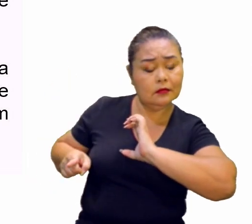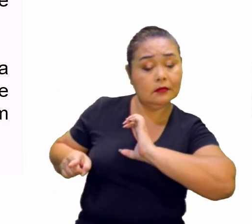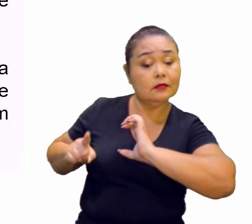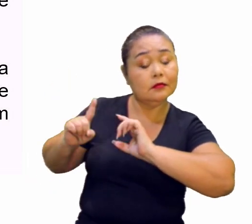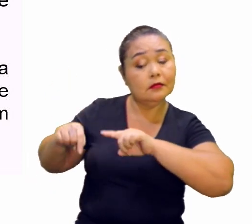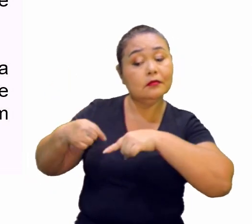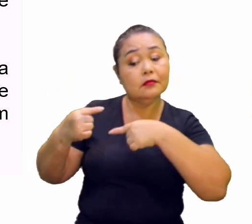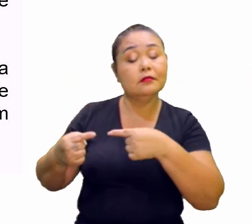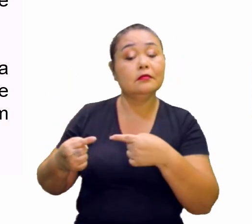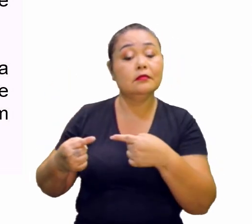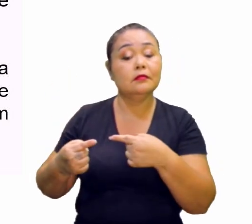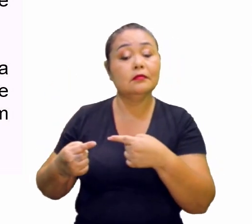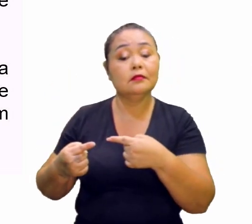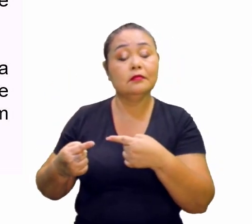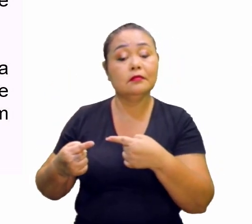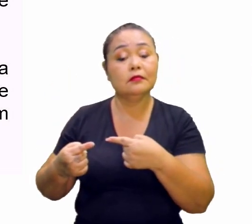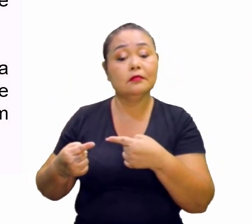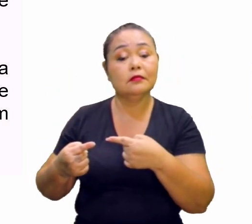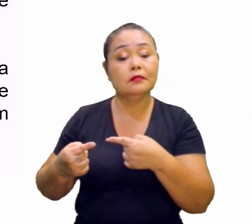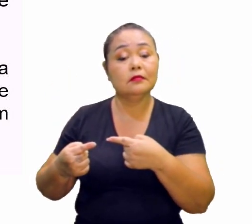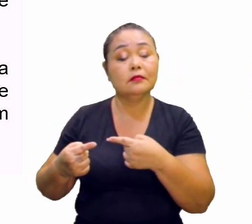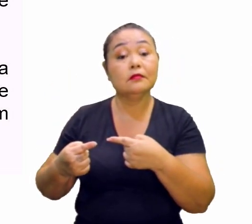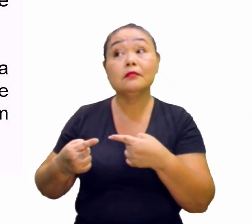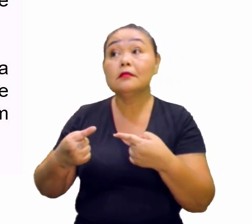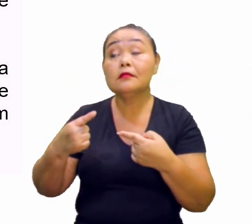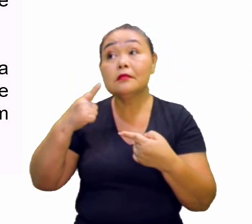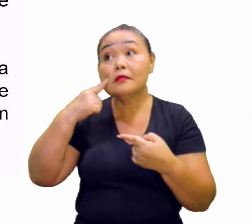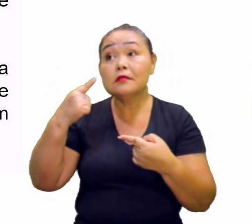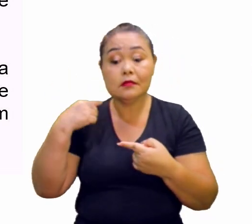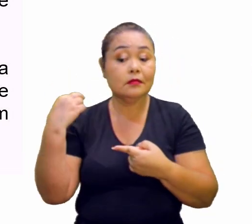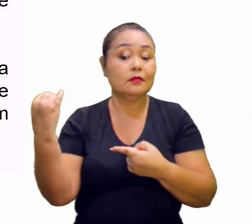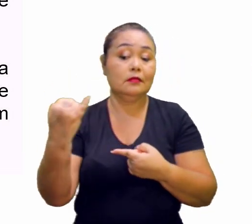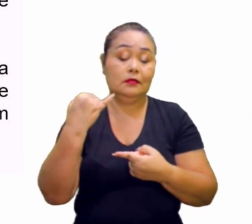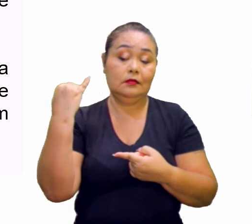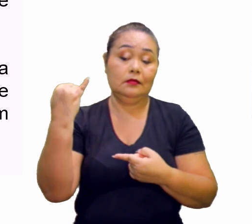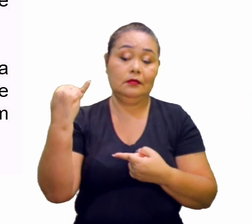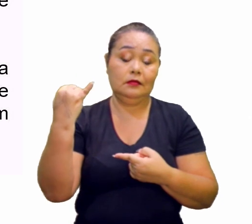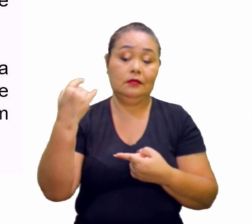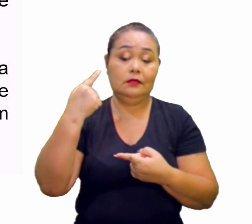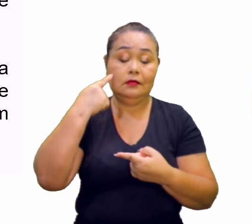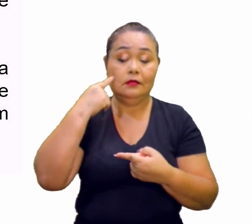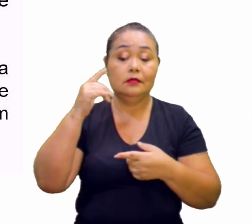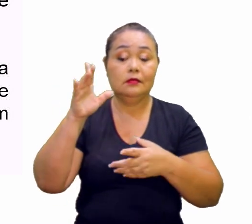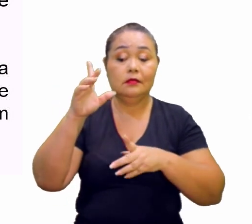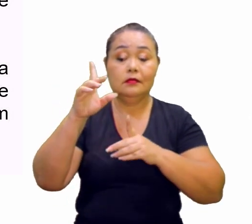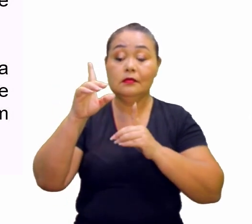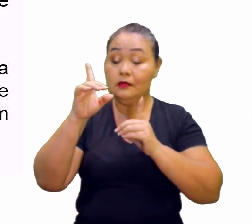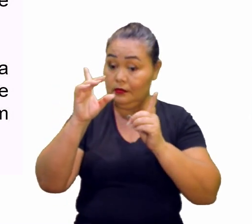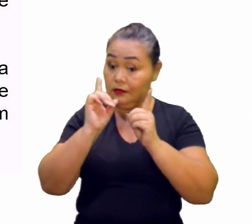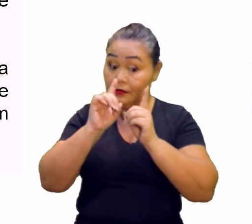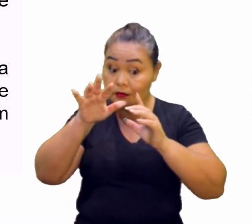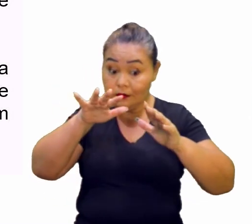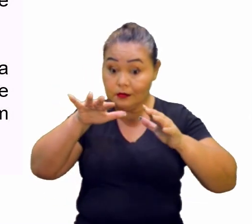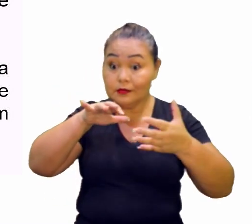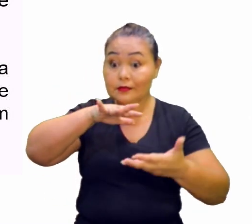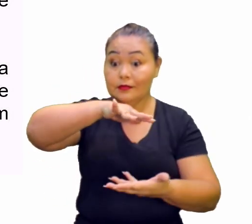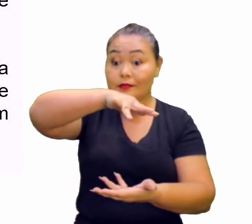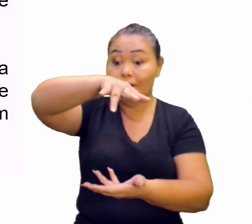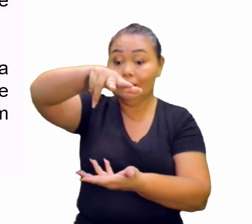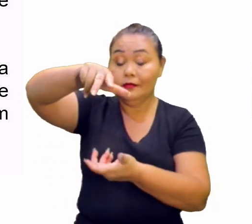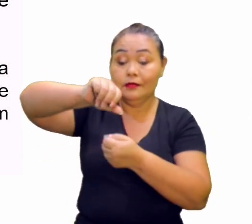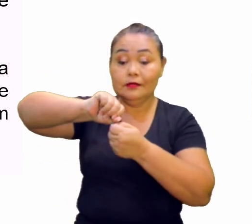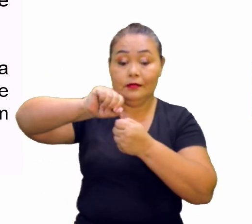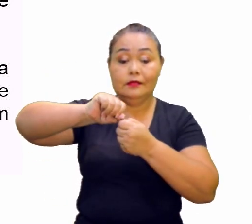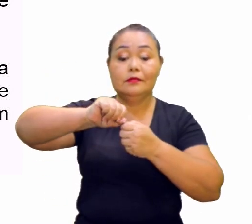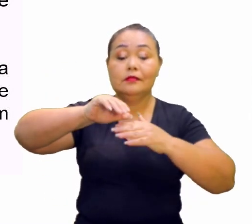isso nós somos tão diversos, por isso nós somos tão importantes para a dinâmica do planeta. As